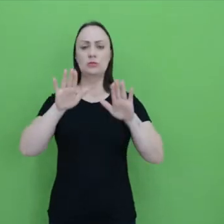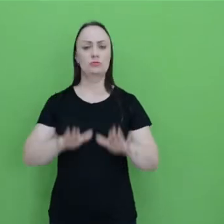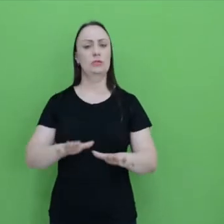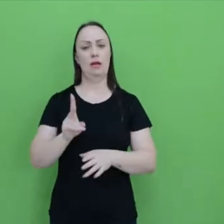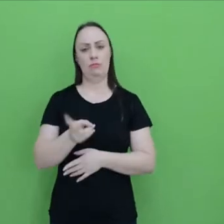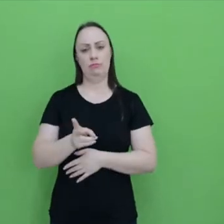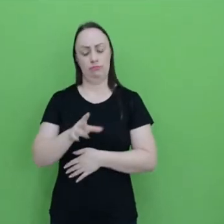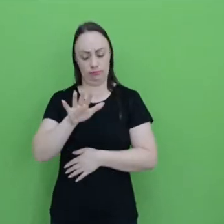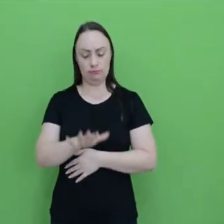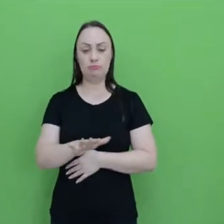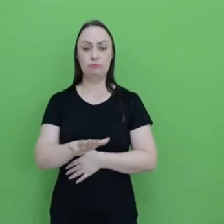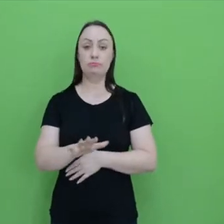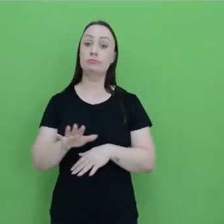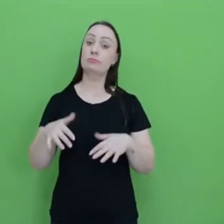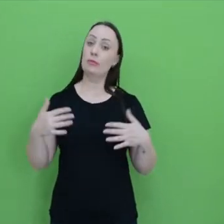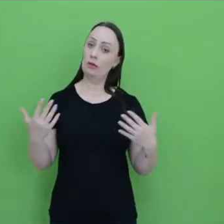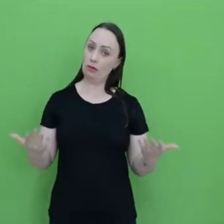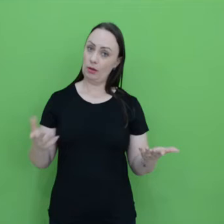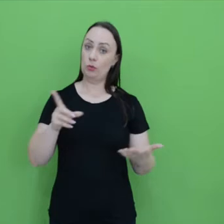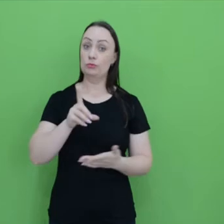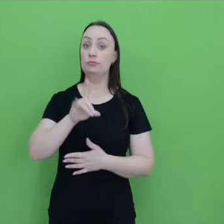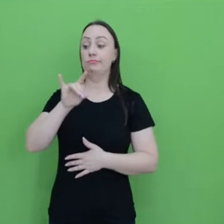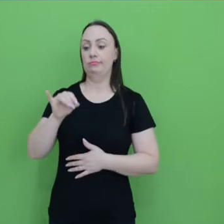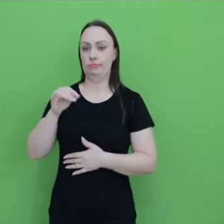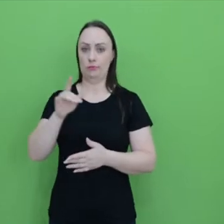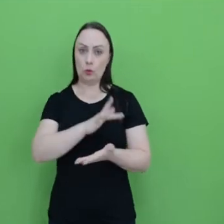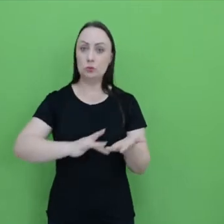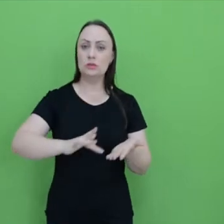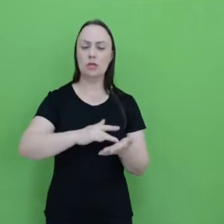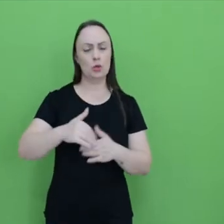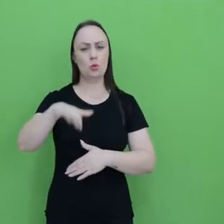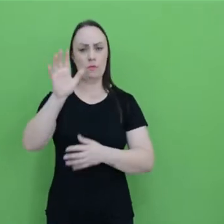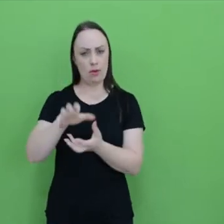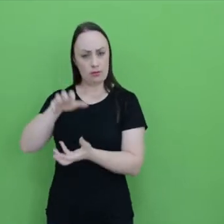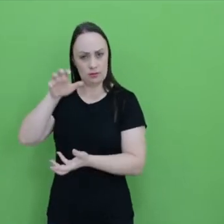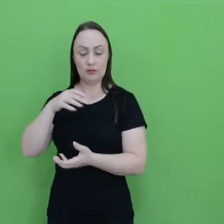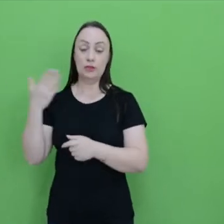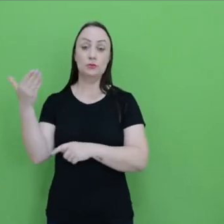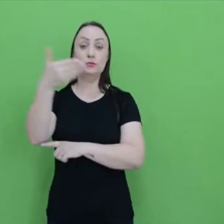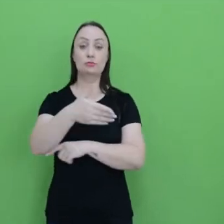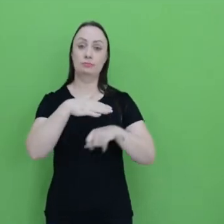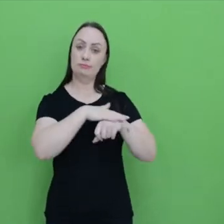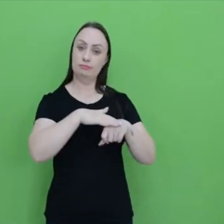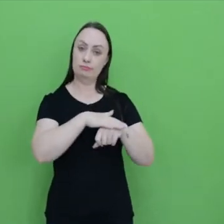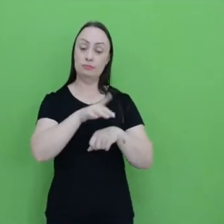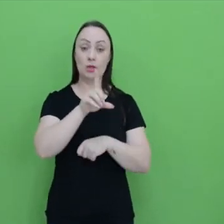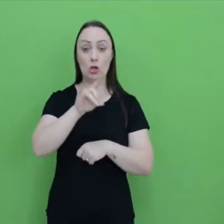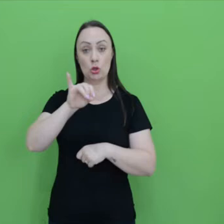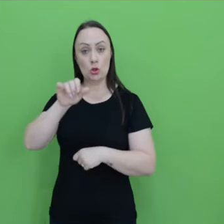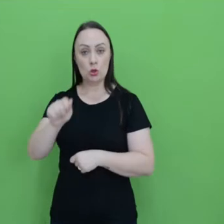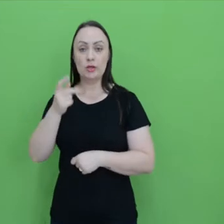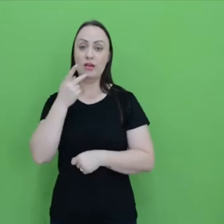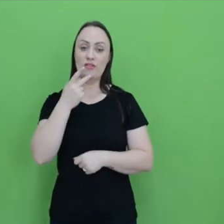naquele lugar. Então, um dos ciganos, o mais velho, foi conversar com Doia